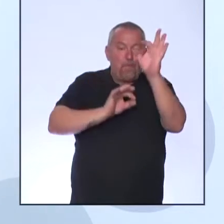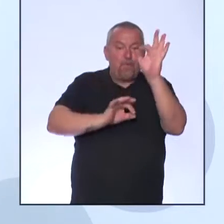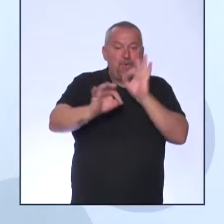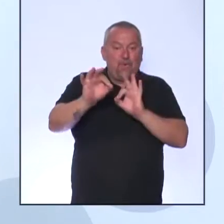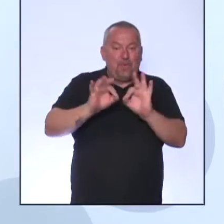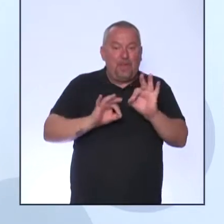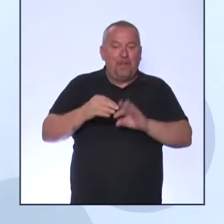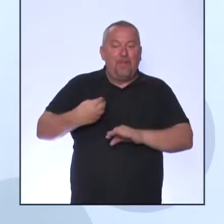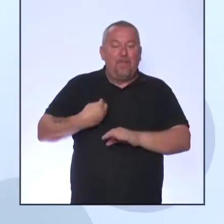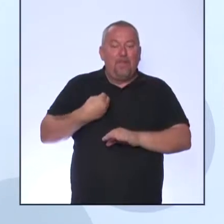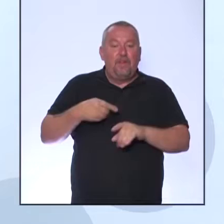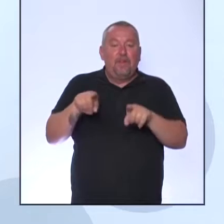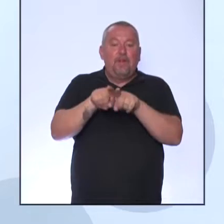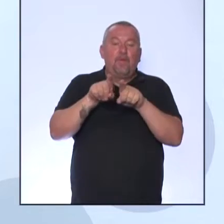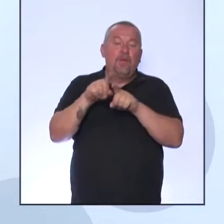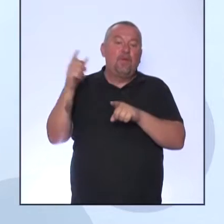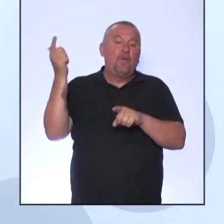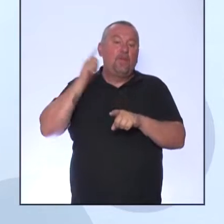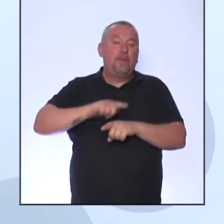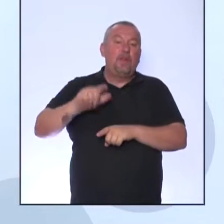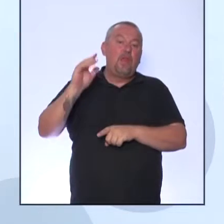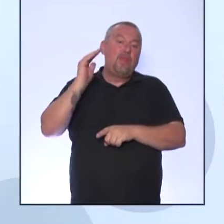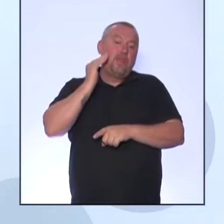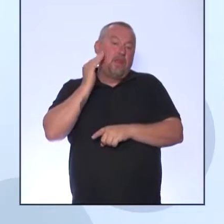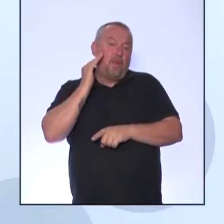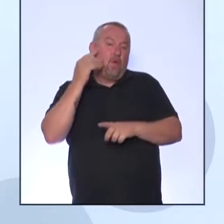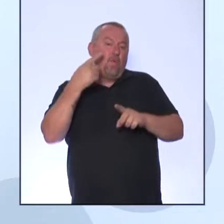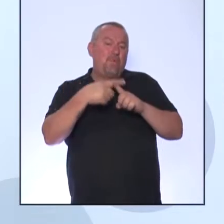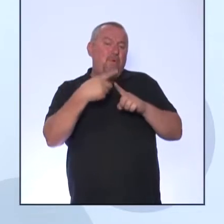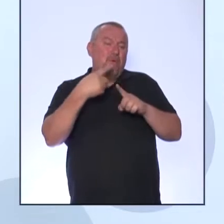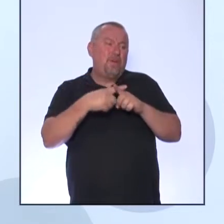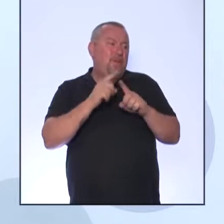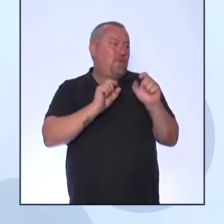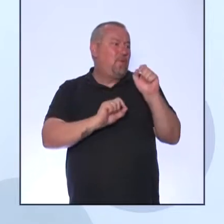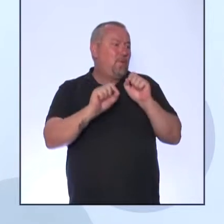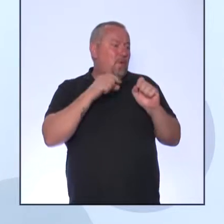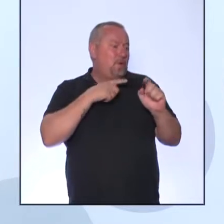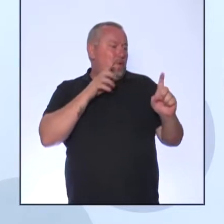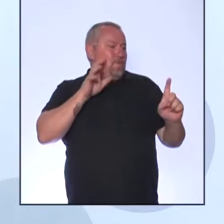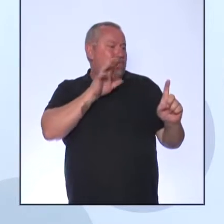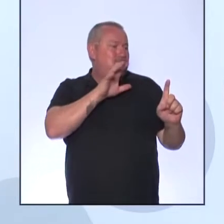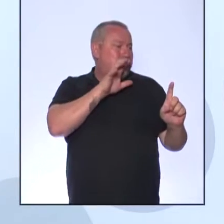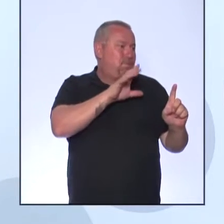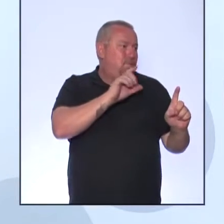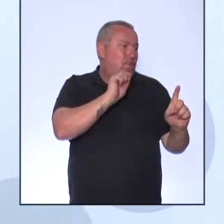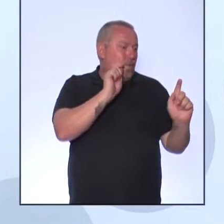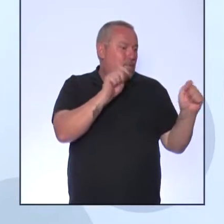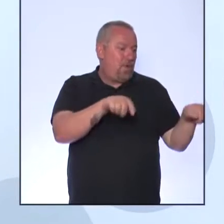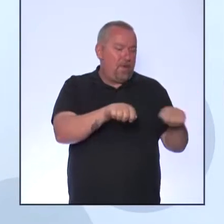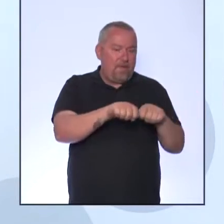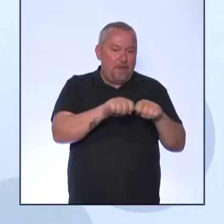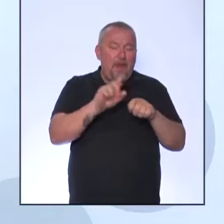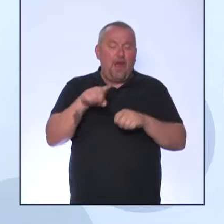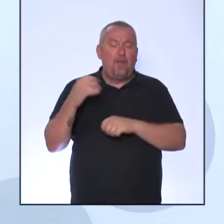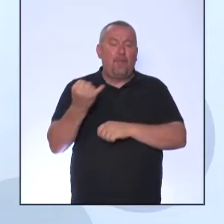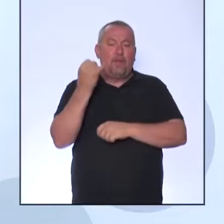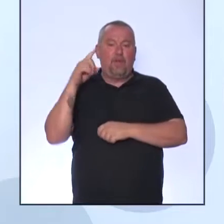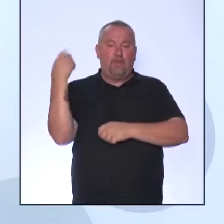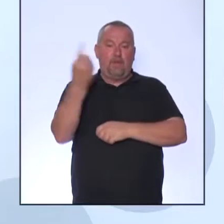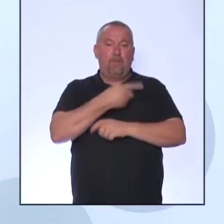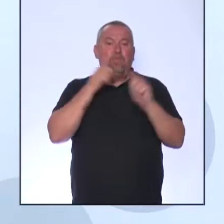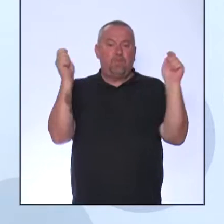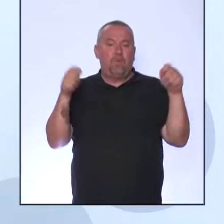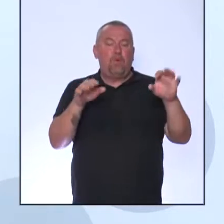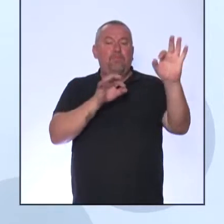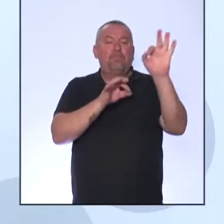A gente entender as causas, entender os efeitos que a gente pode causar no outro e a nós mesmos é fundamental para que a gente também possa